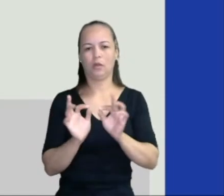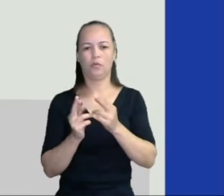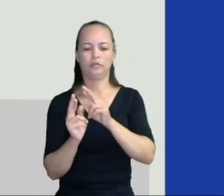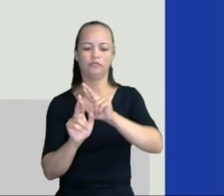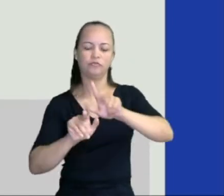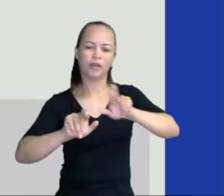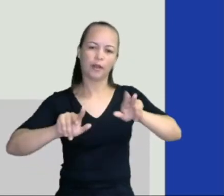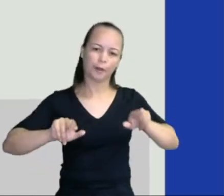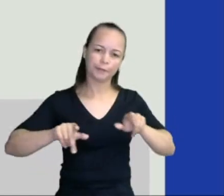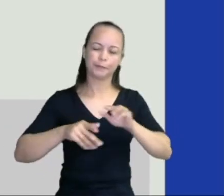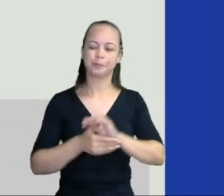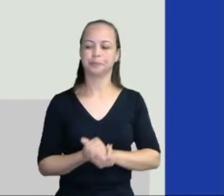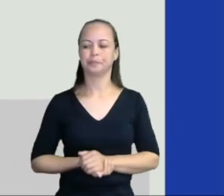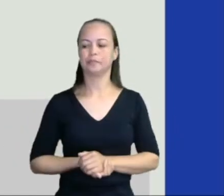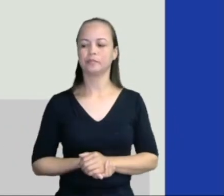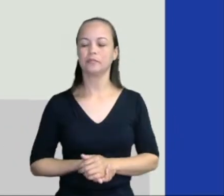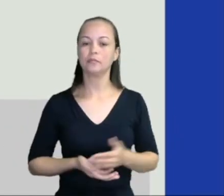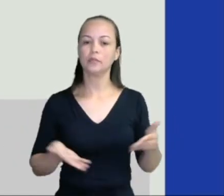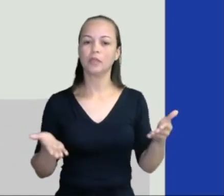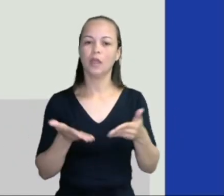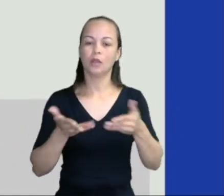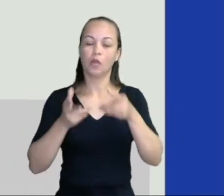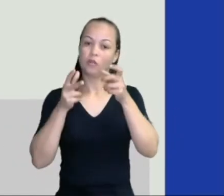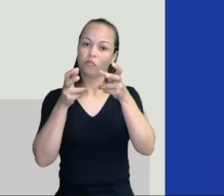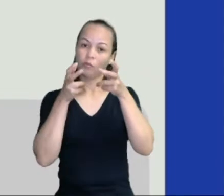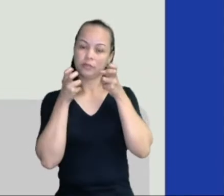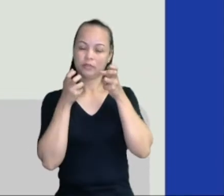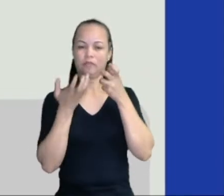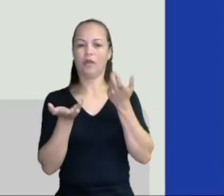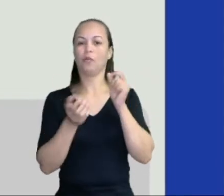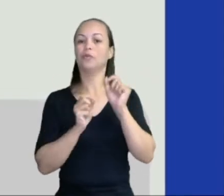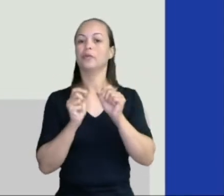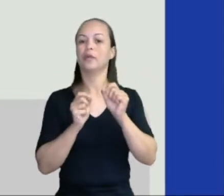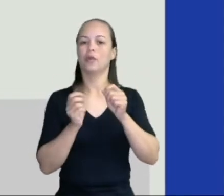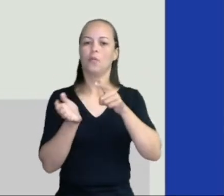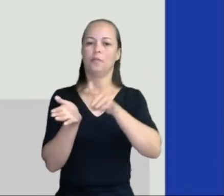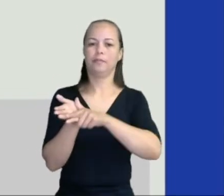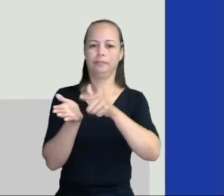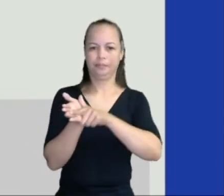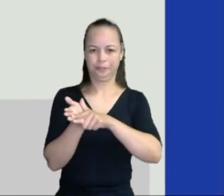bom? Então, vamos observar aqui, por exemplo, o papel.